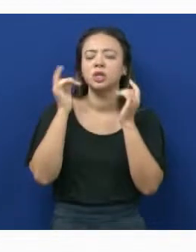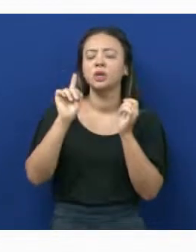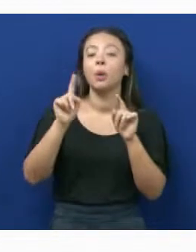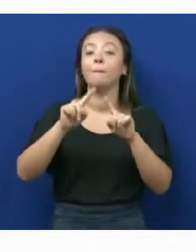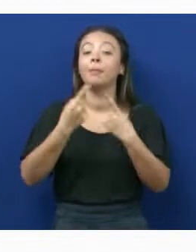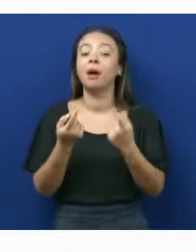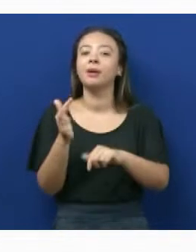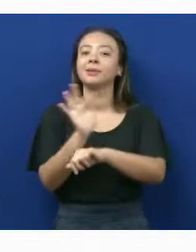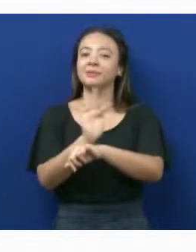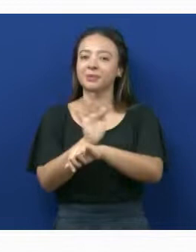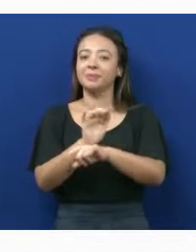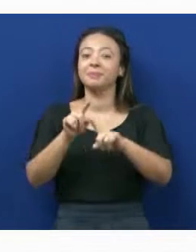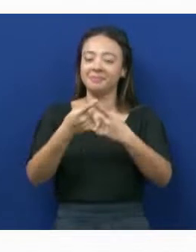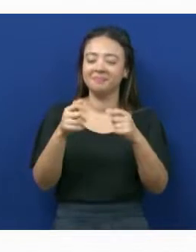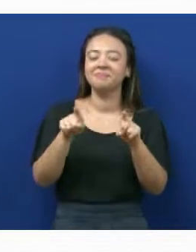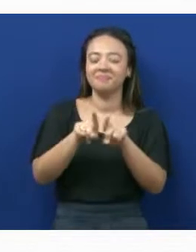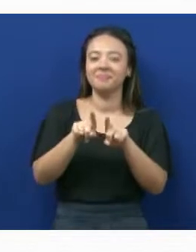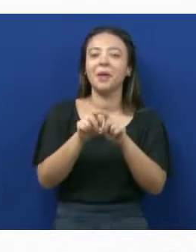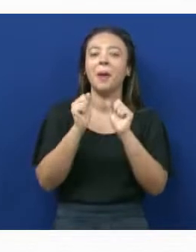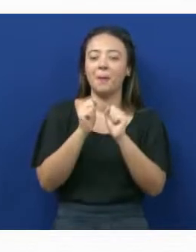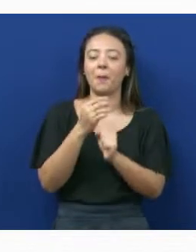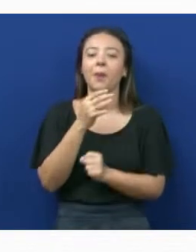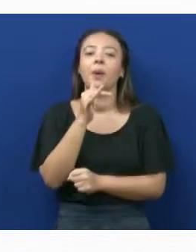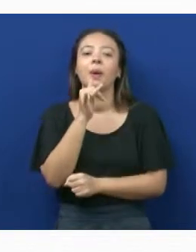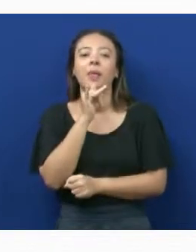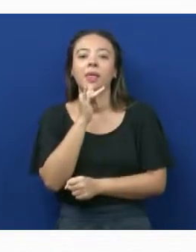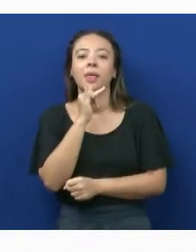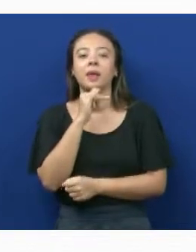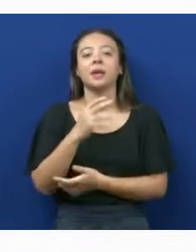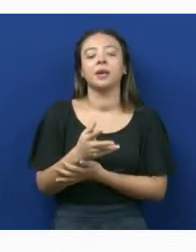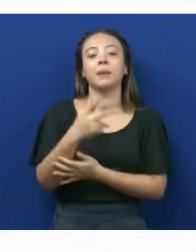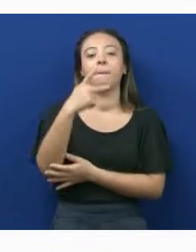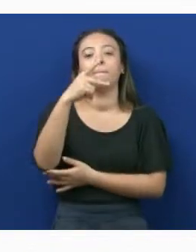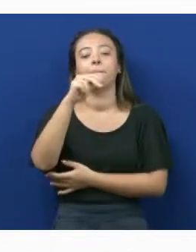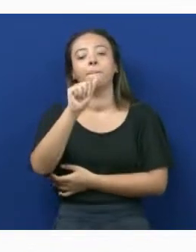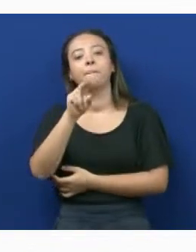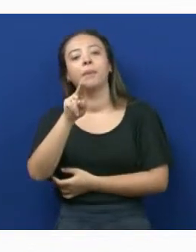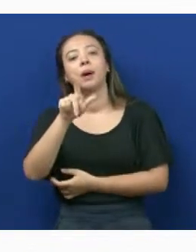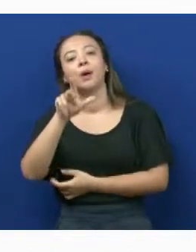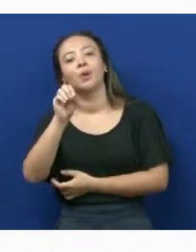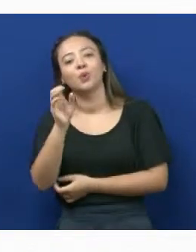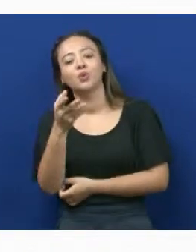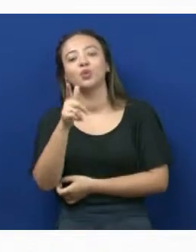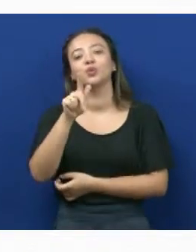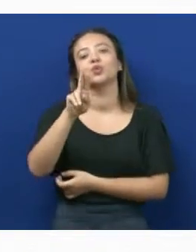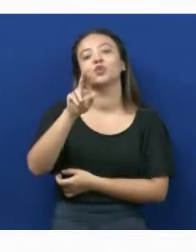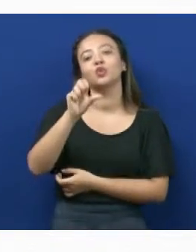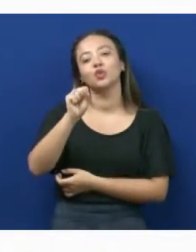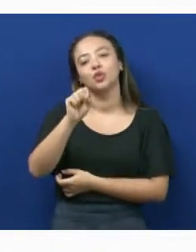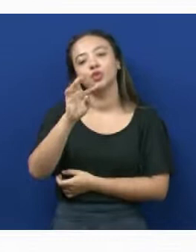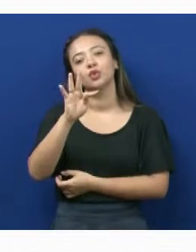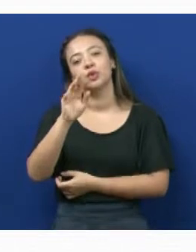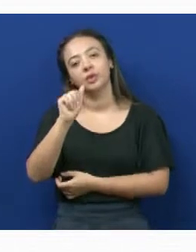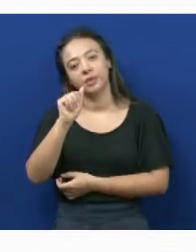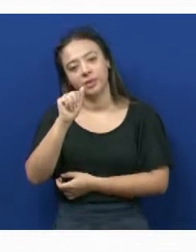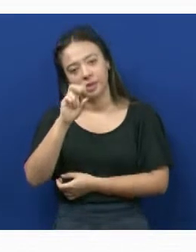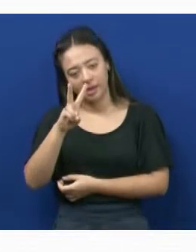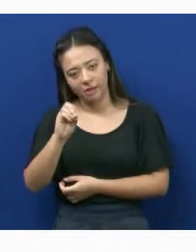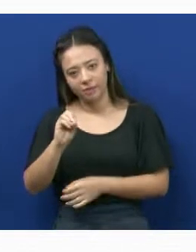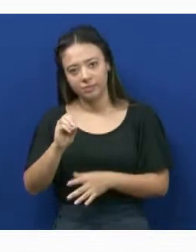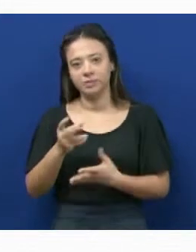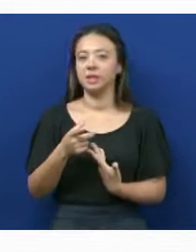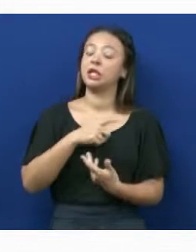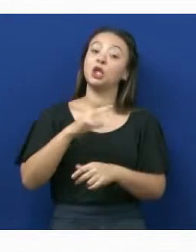filme, mas serve como exemplo. Paulo Gustavo, por exemplo, quando ele faz A Minha Mãe é uma Peça, em quem é que ele